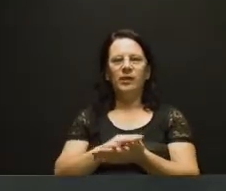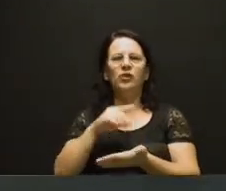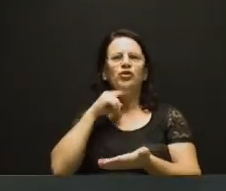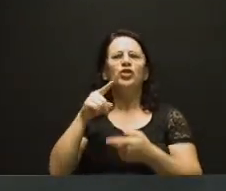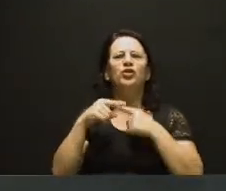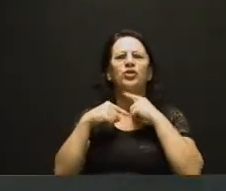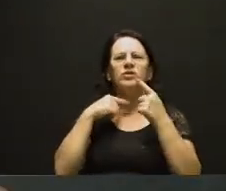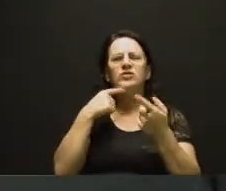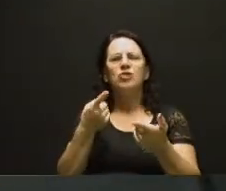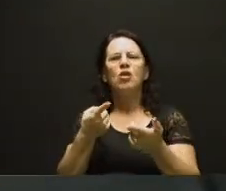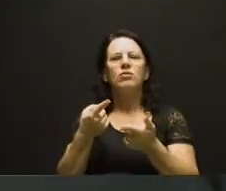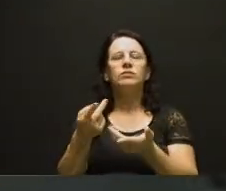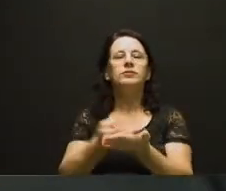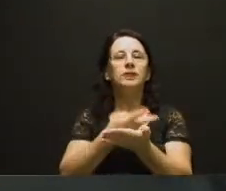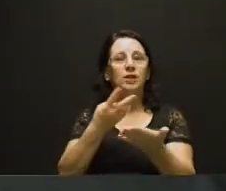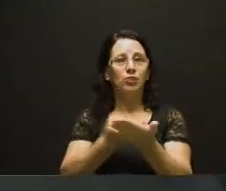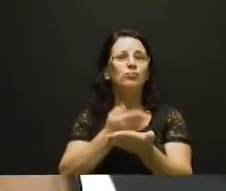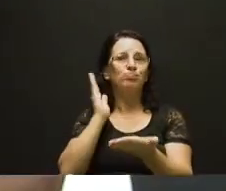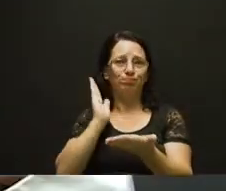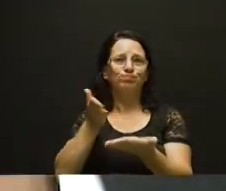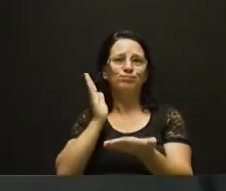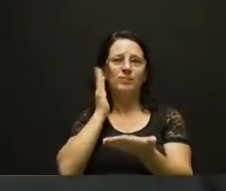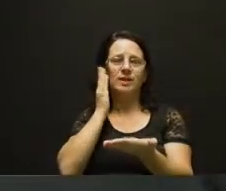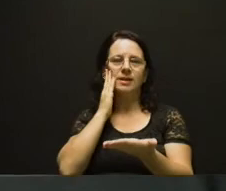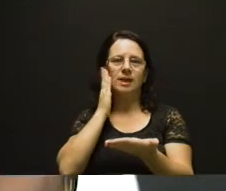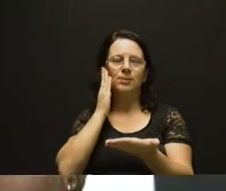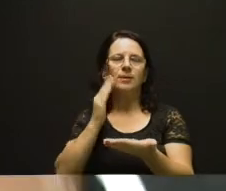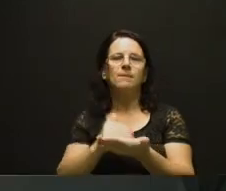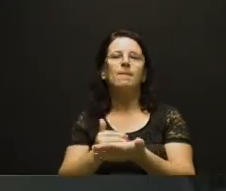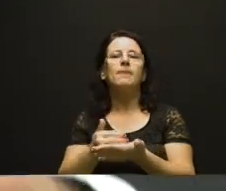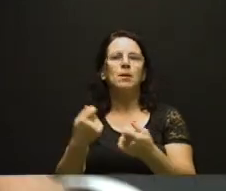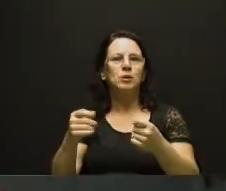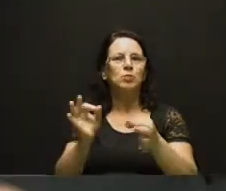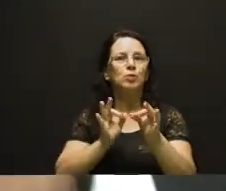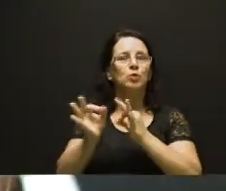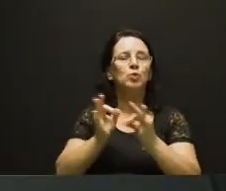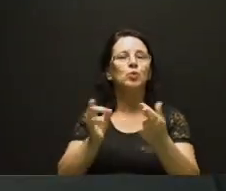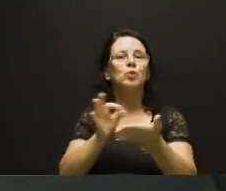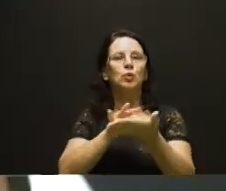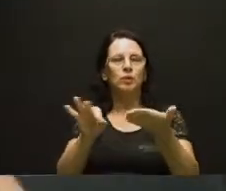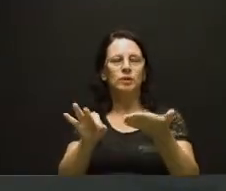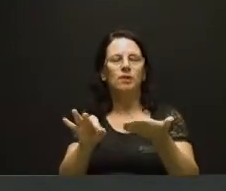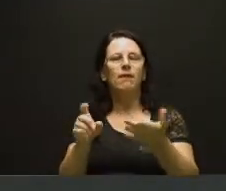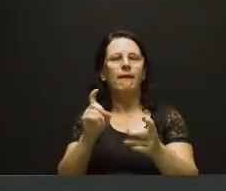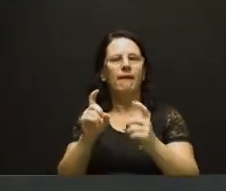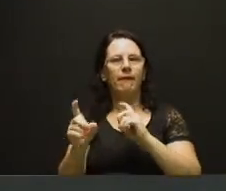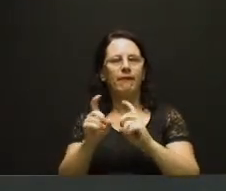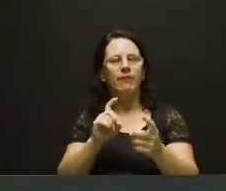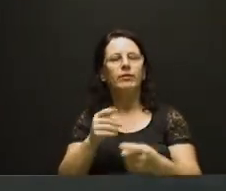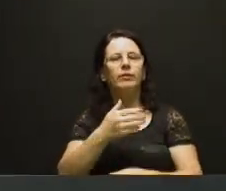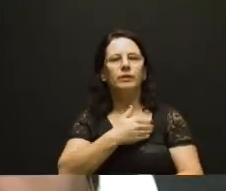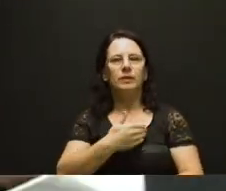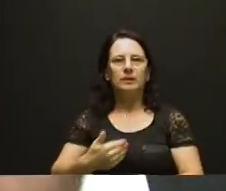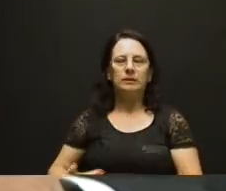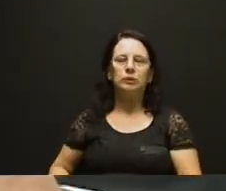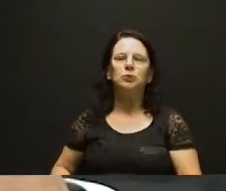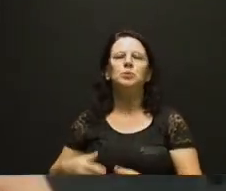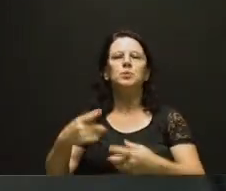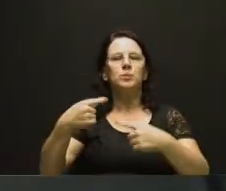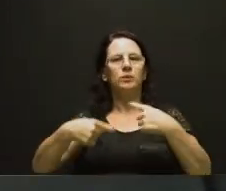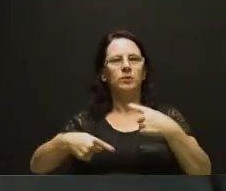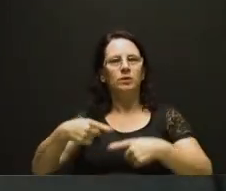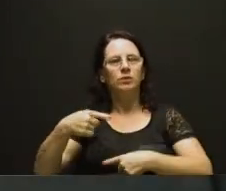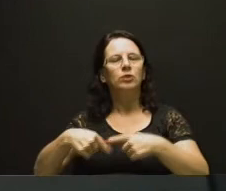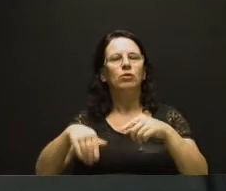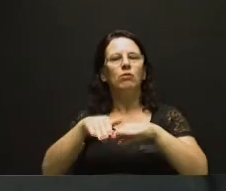ficar só com os erros a gente já sabe então a partir dos erros é que a gente precisa buscar e audiência pública foi justamente para isso para discutirmos